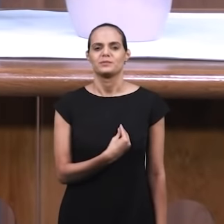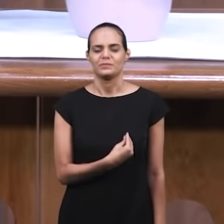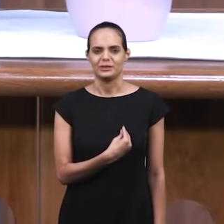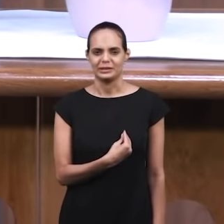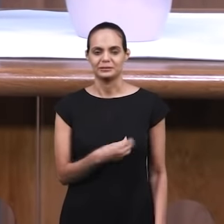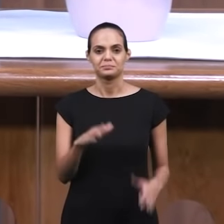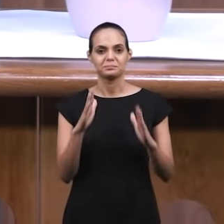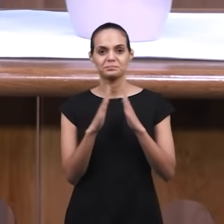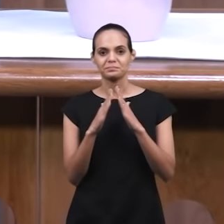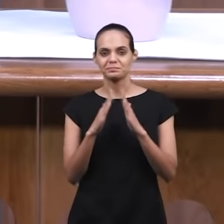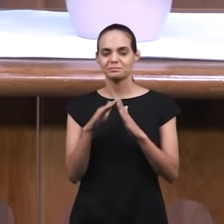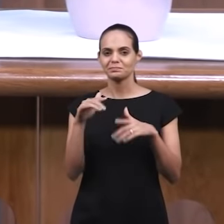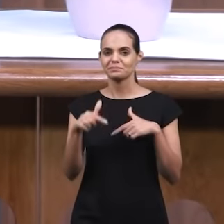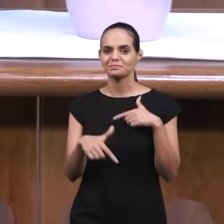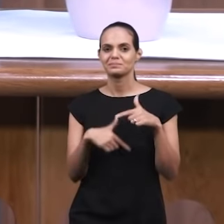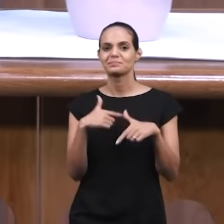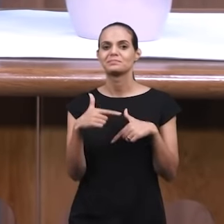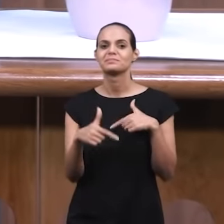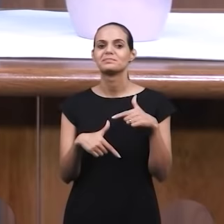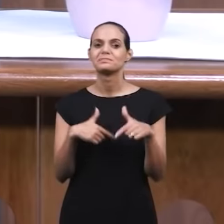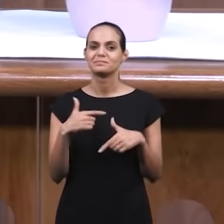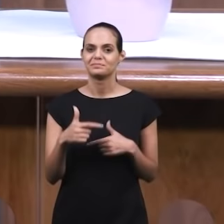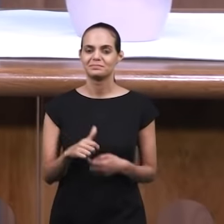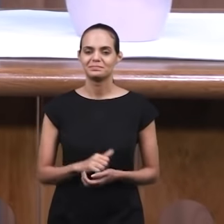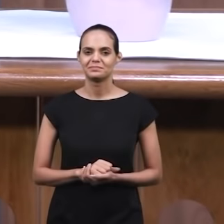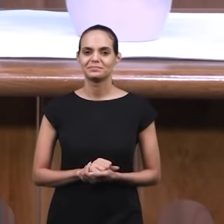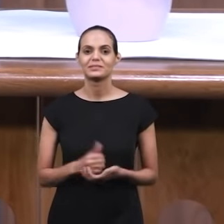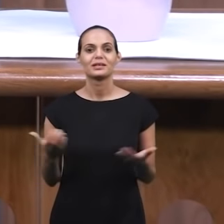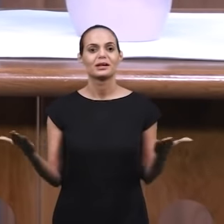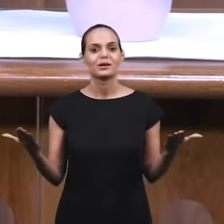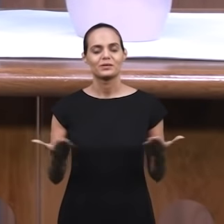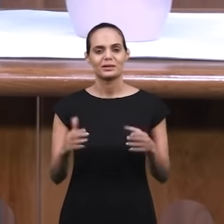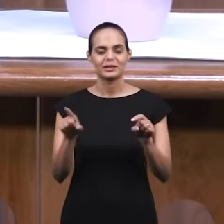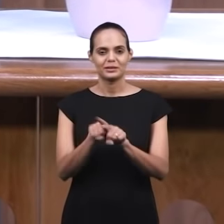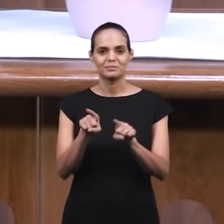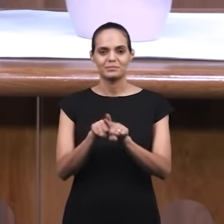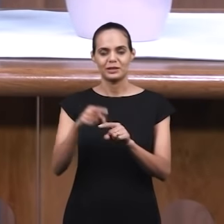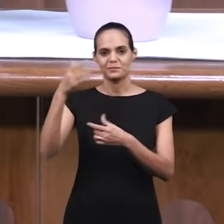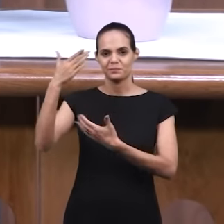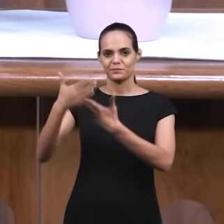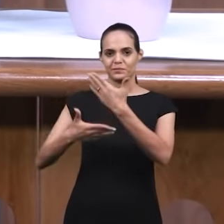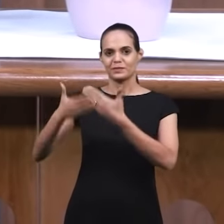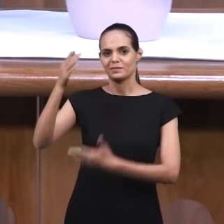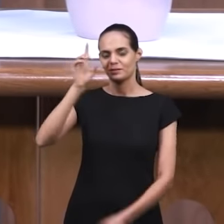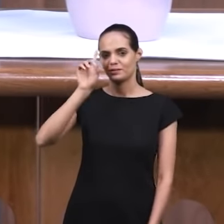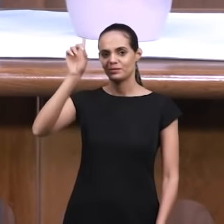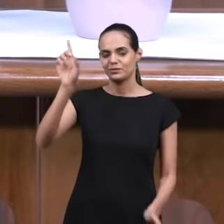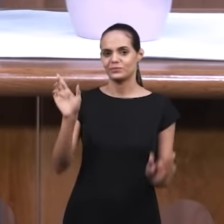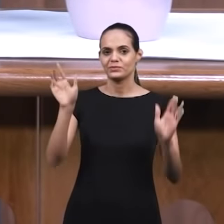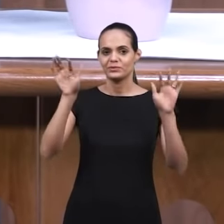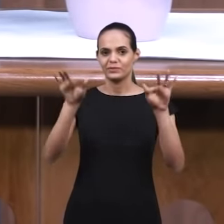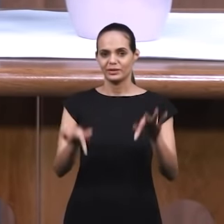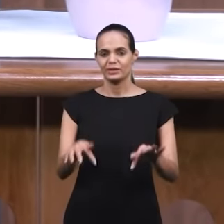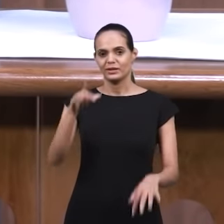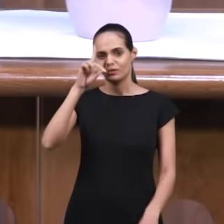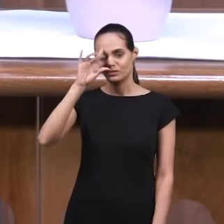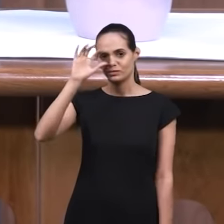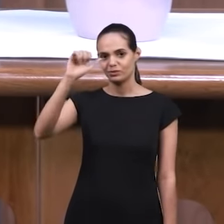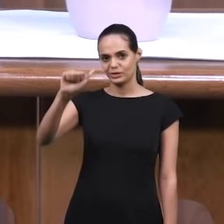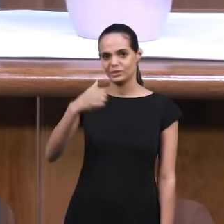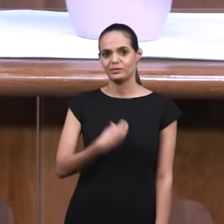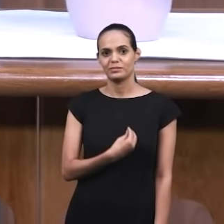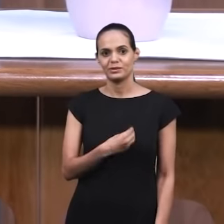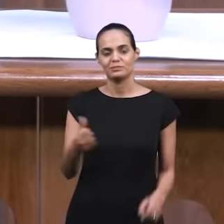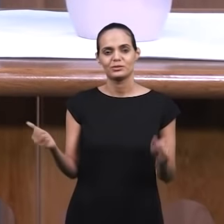seu lar, o seu trabalho. E agora pode estar na presença de Deus, nesse final do dia, participando aqui conosco deste